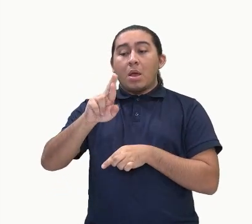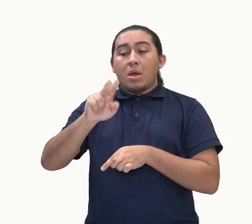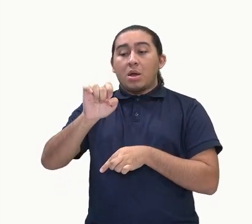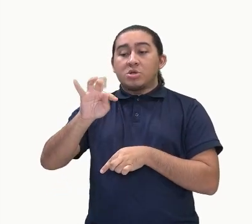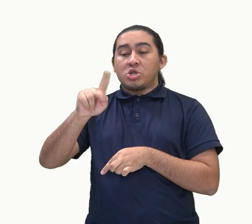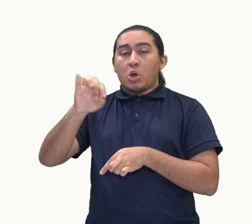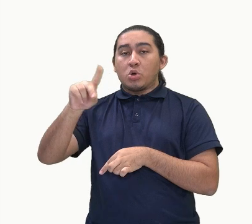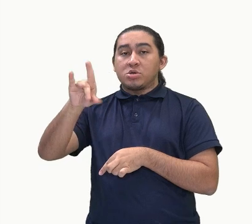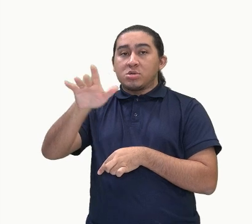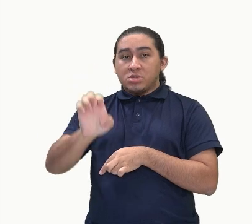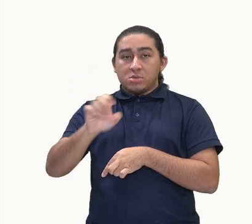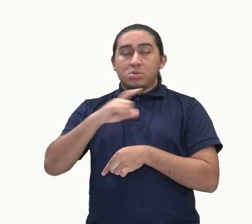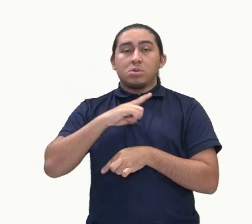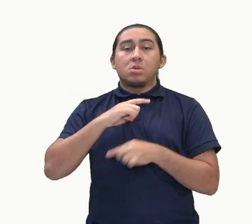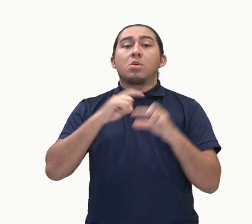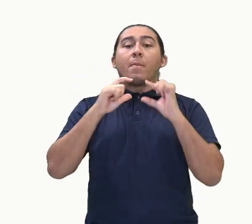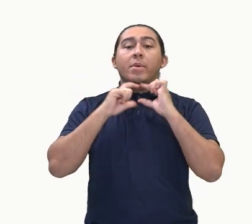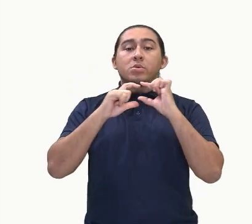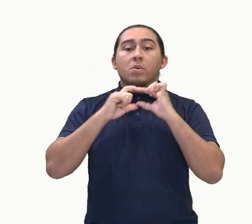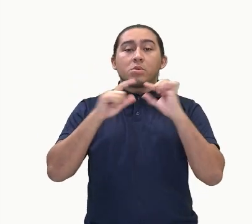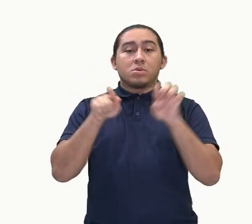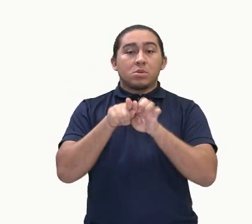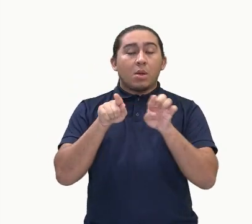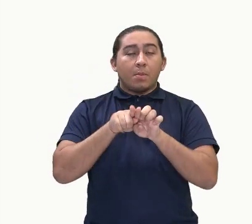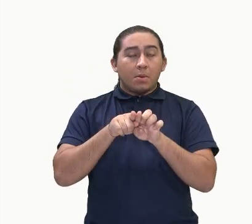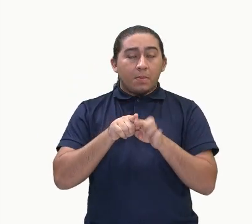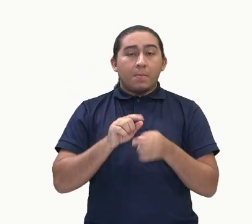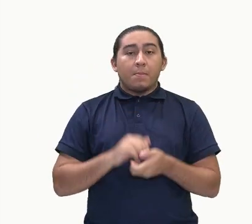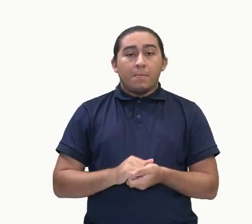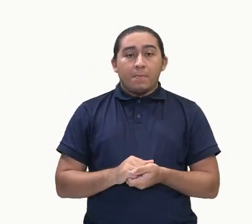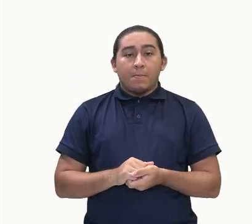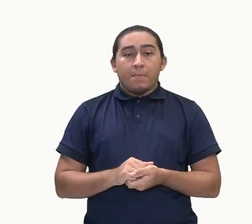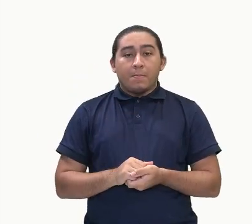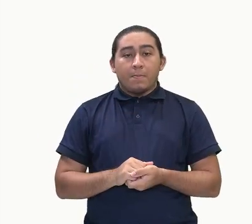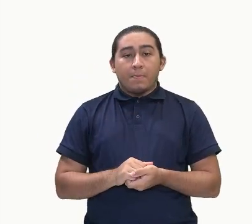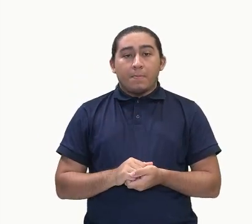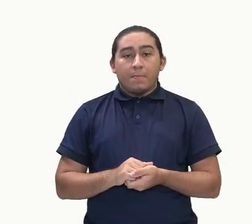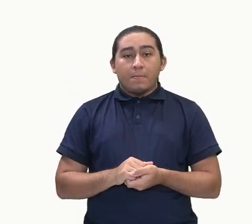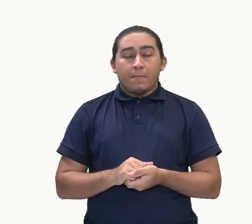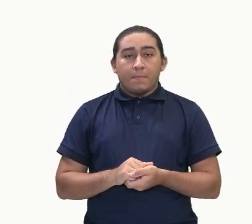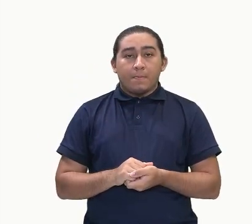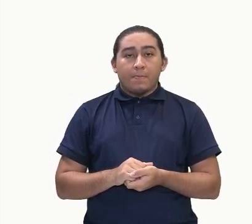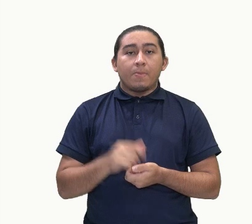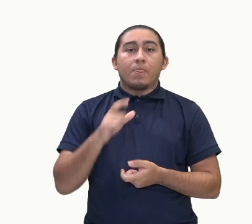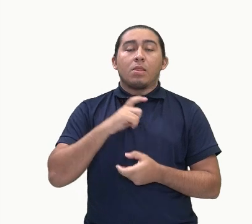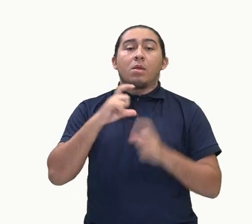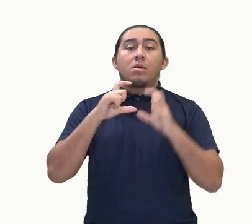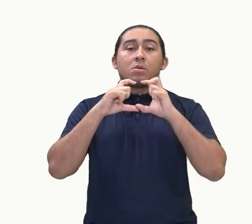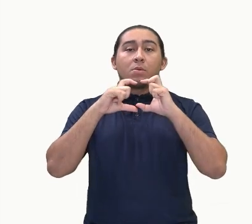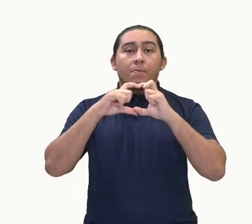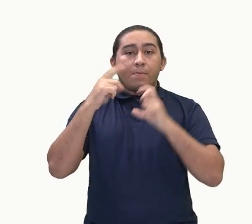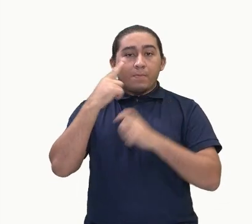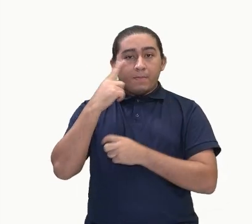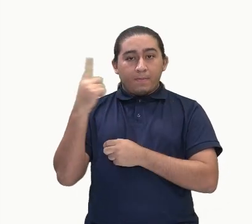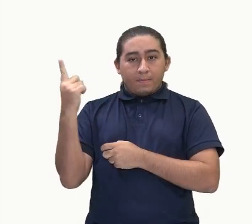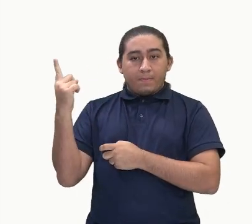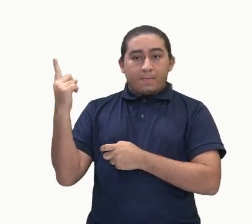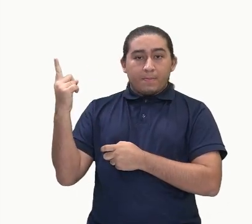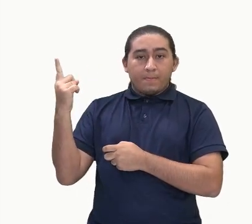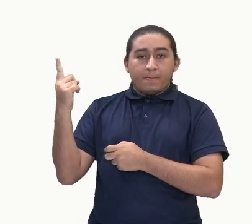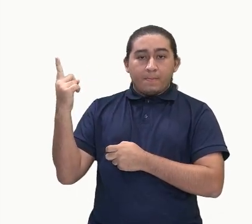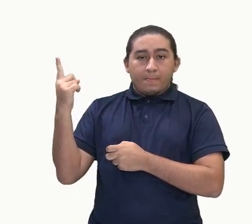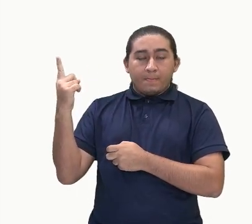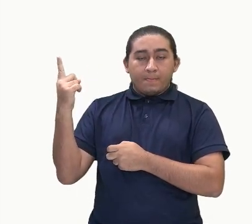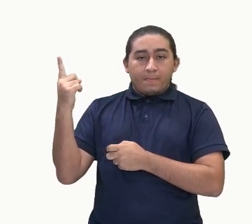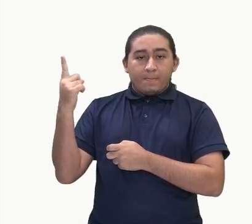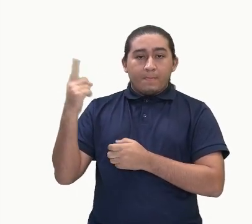do pescoço. Né? Ela tem um formato ali de uma borboletinha, fica localizada ali nessa região do pescoço.